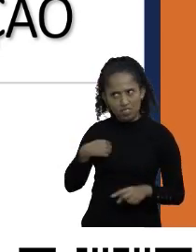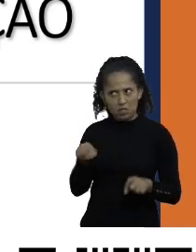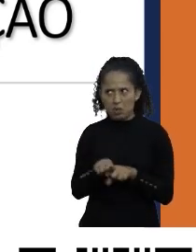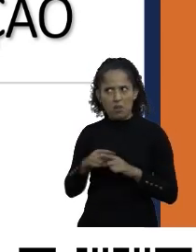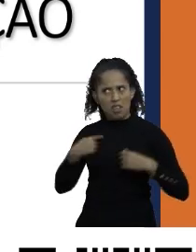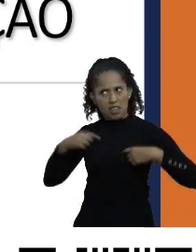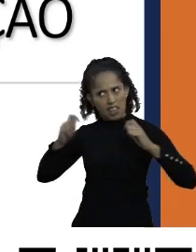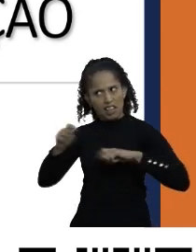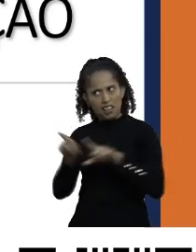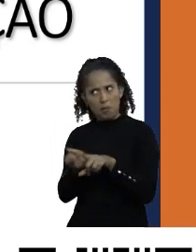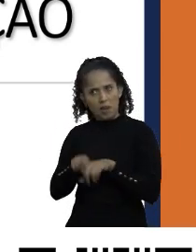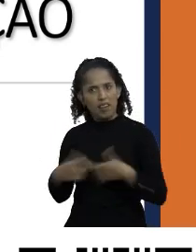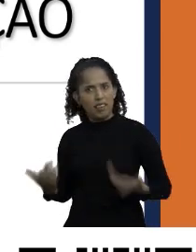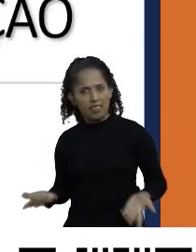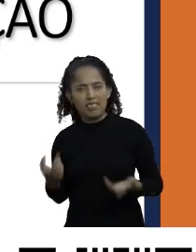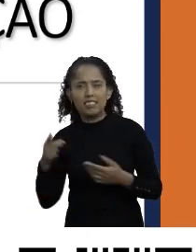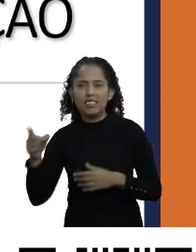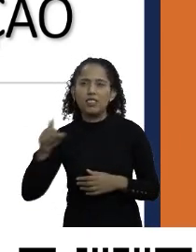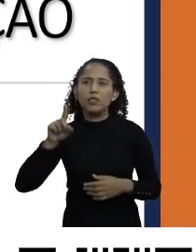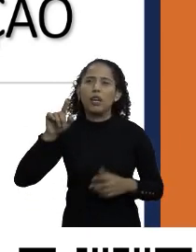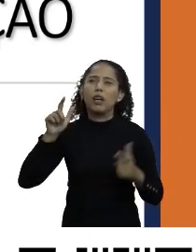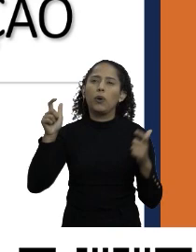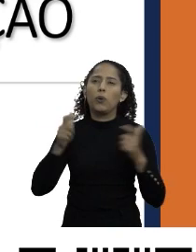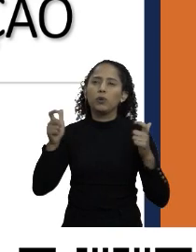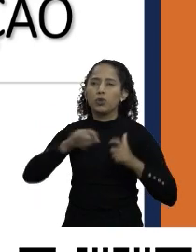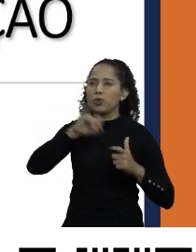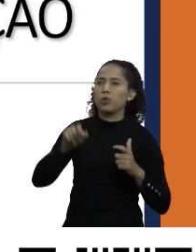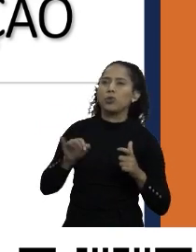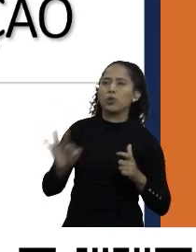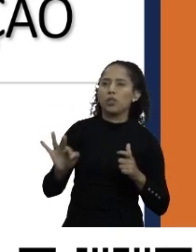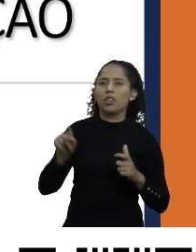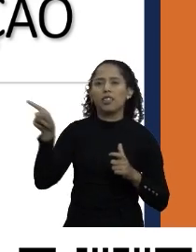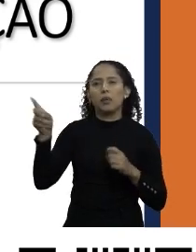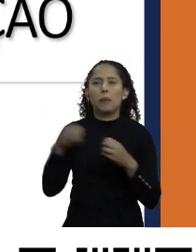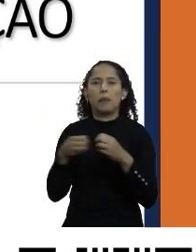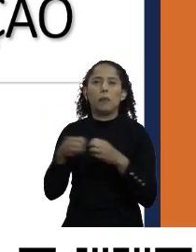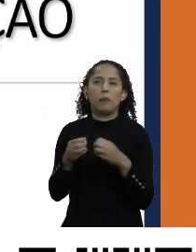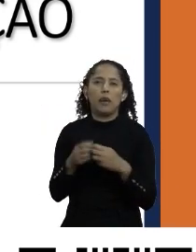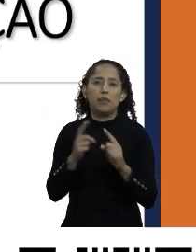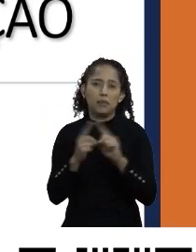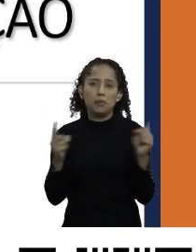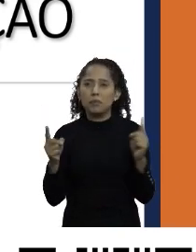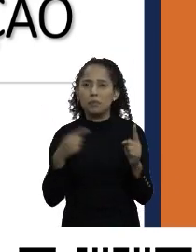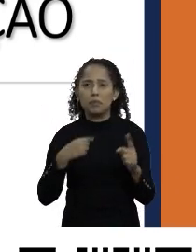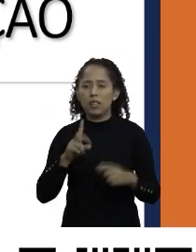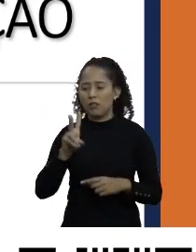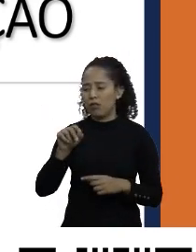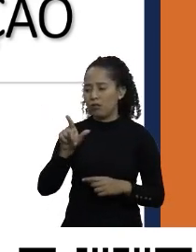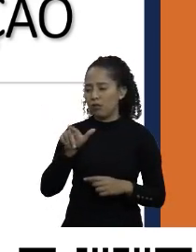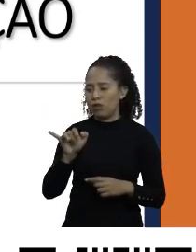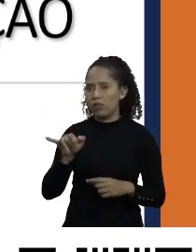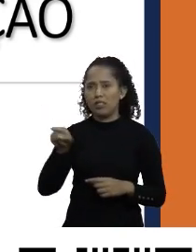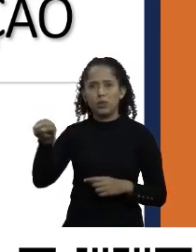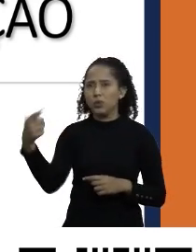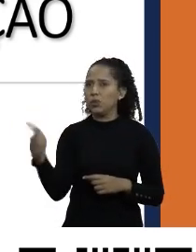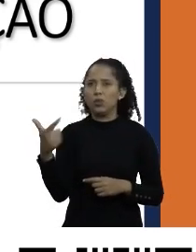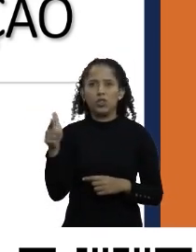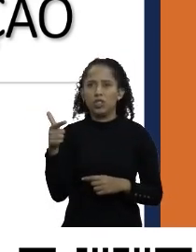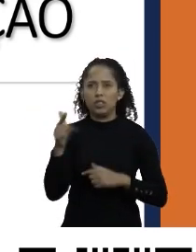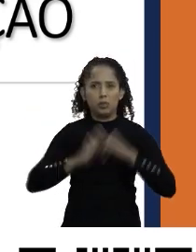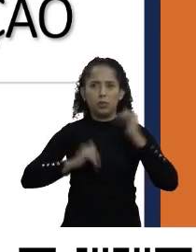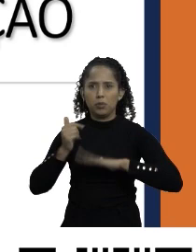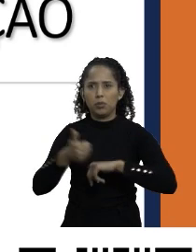posso. Né? Isso era em Juiz de Fora ainda, né? Aqui pertinho, mas nem time de vôlei profissional tinha. Tinha um